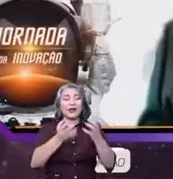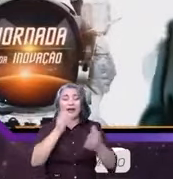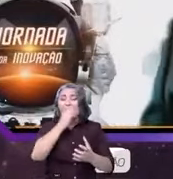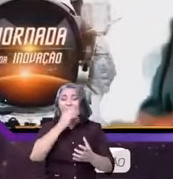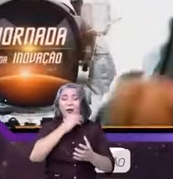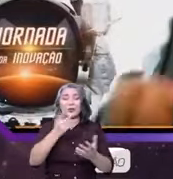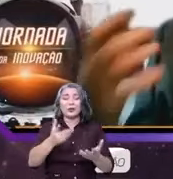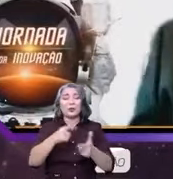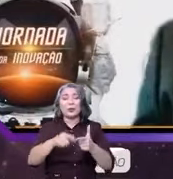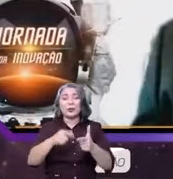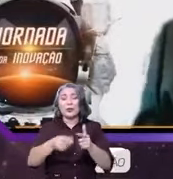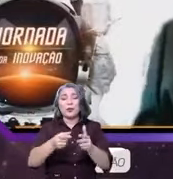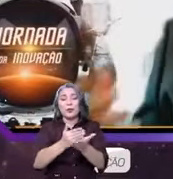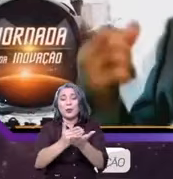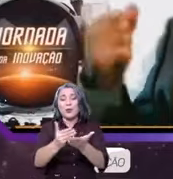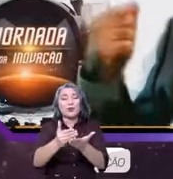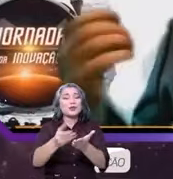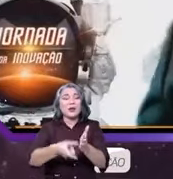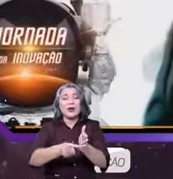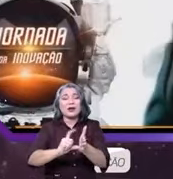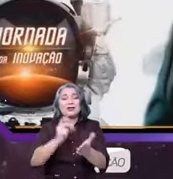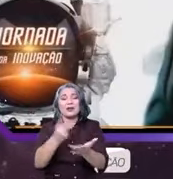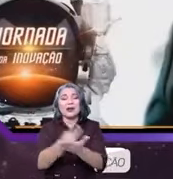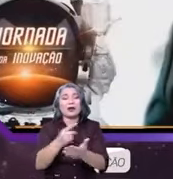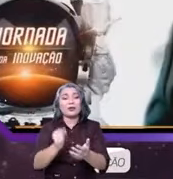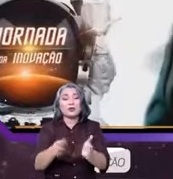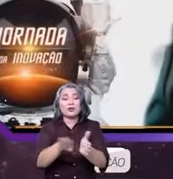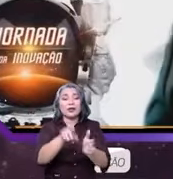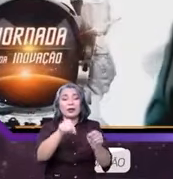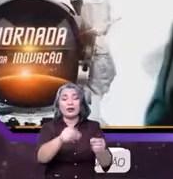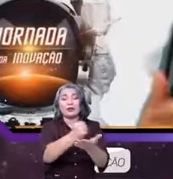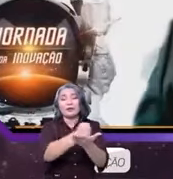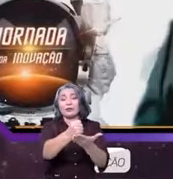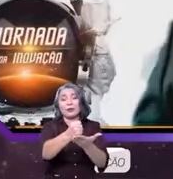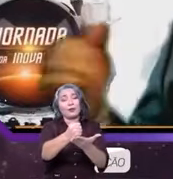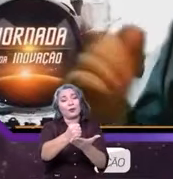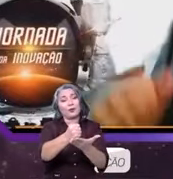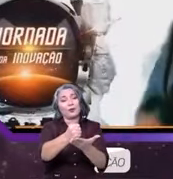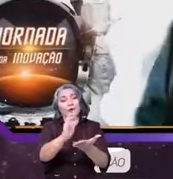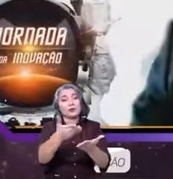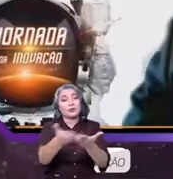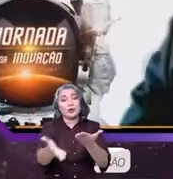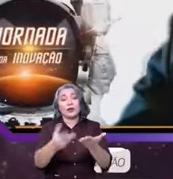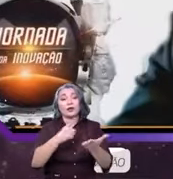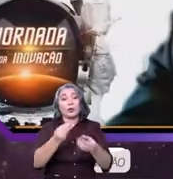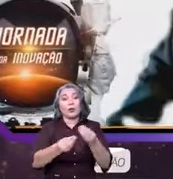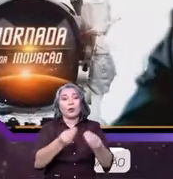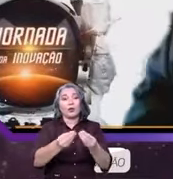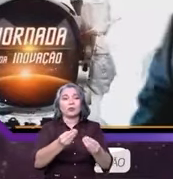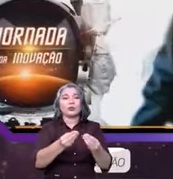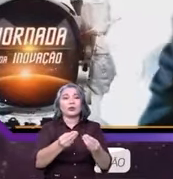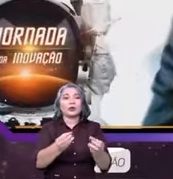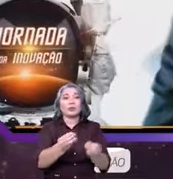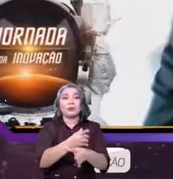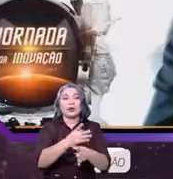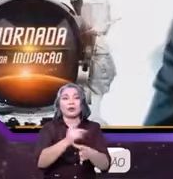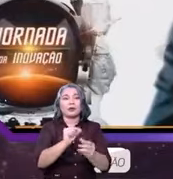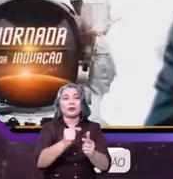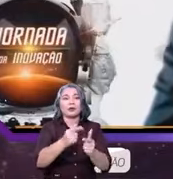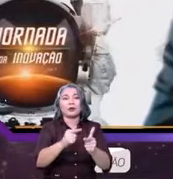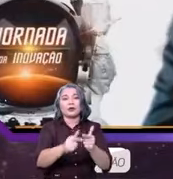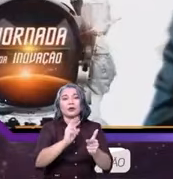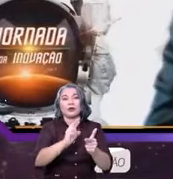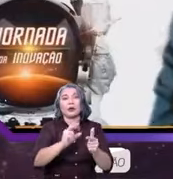problema errado. Quando ela chega, passou. Nós perdemos a oportunidade. Com essa